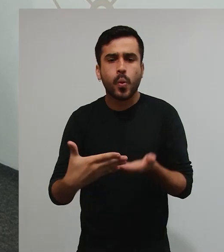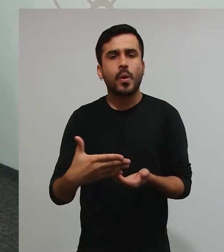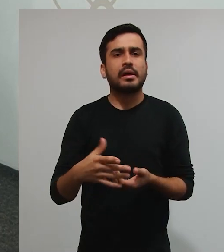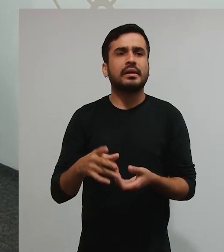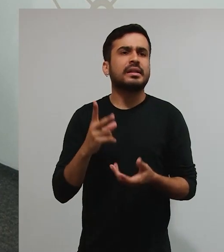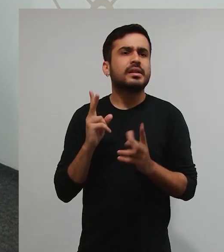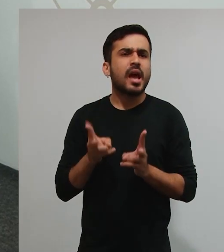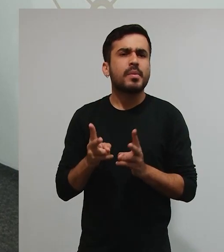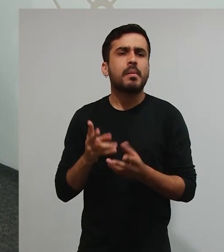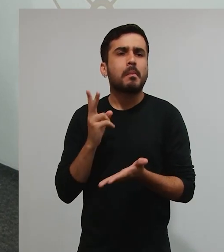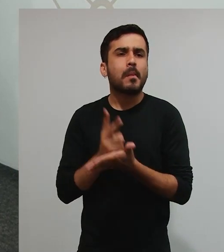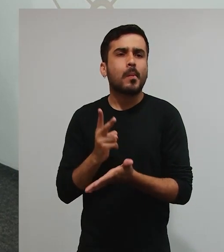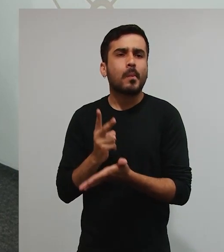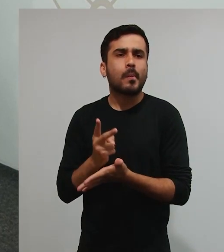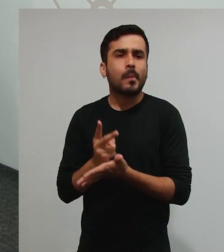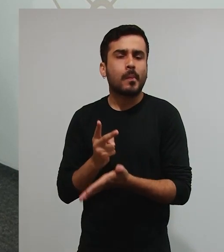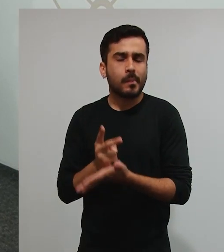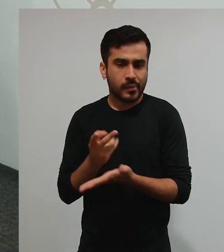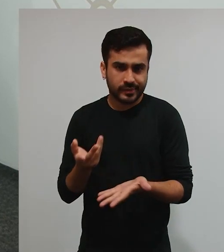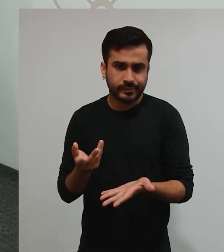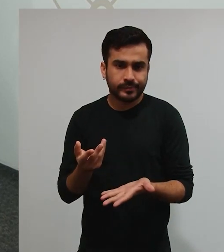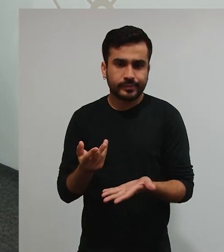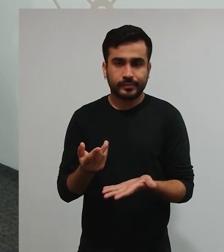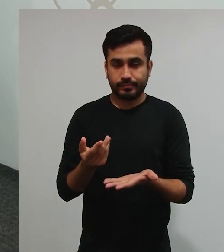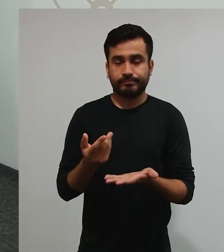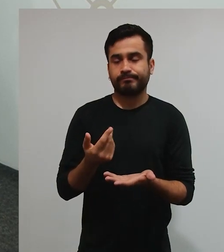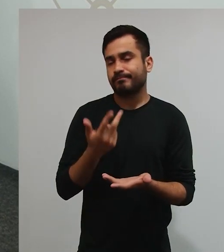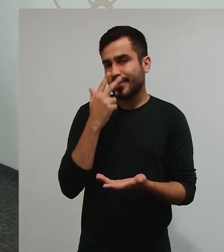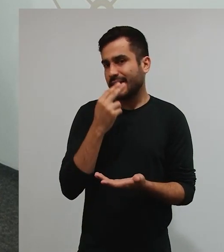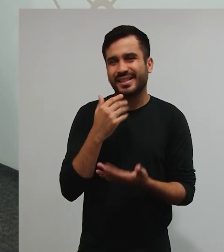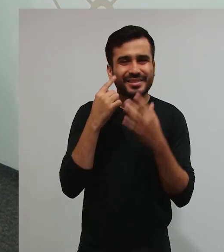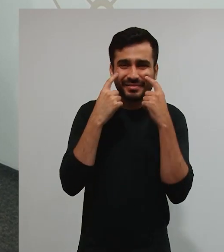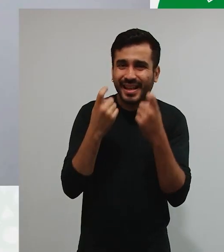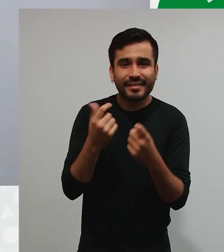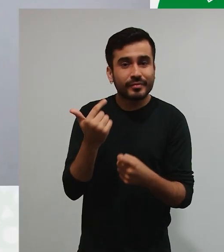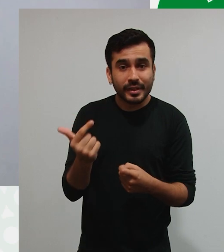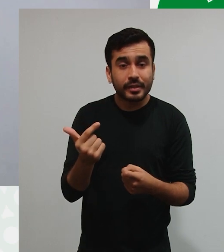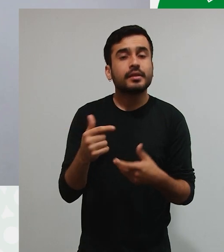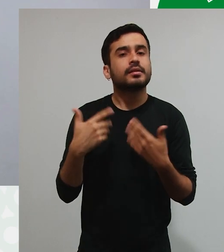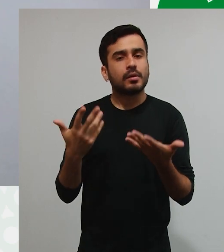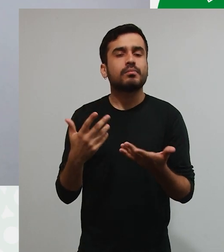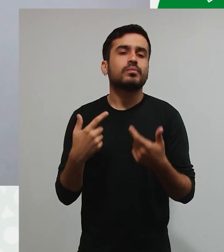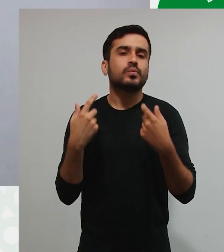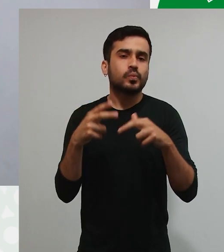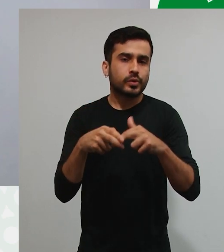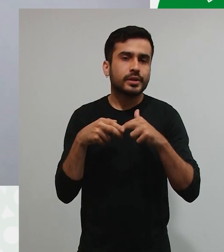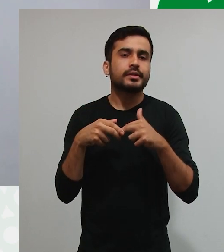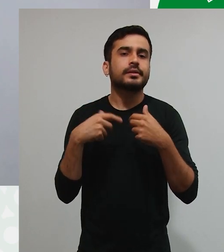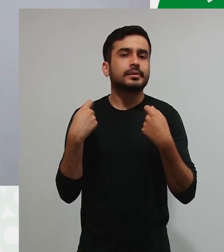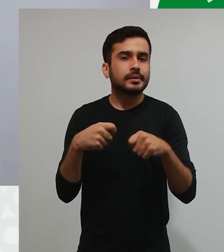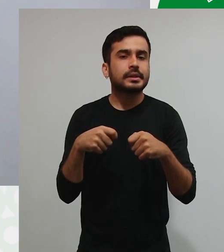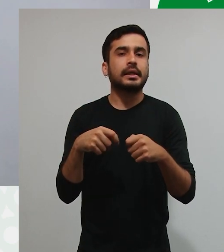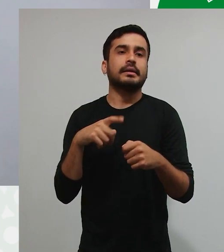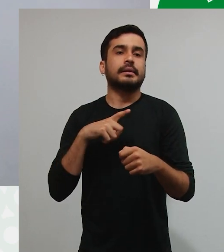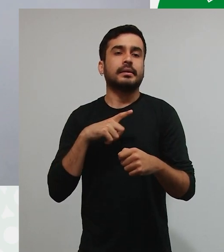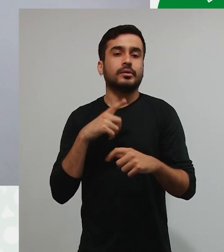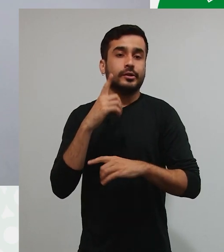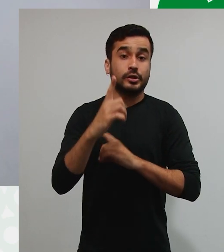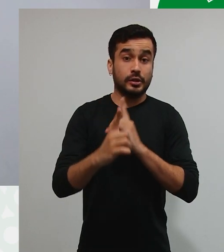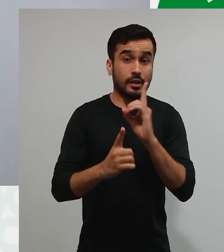né? Porque se você não for assim um professor que tenha